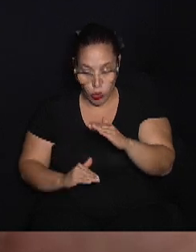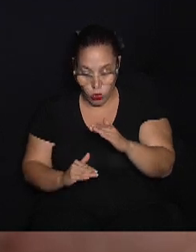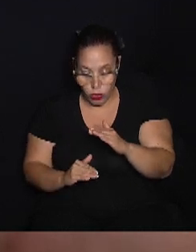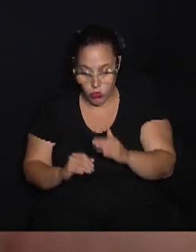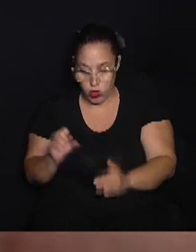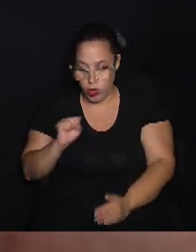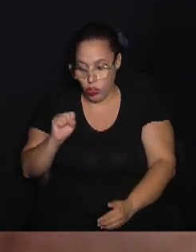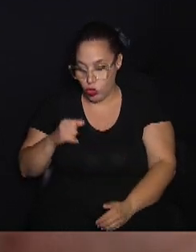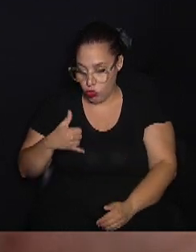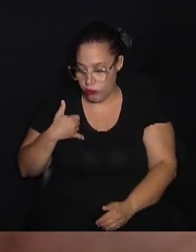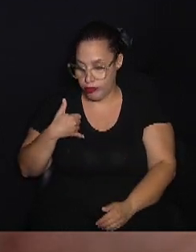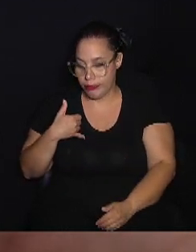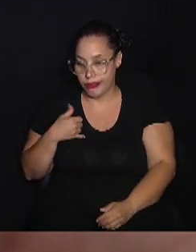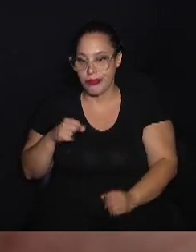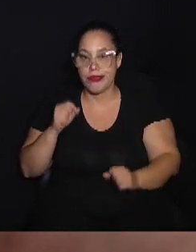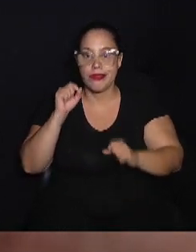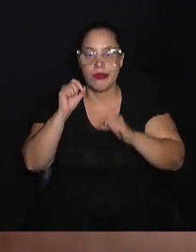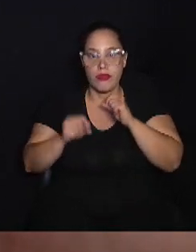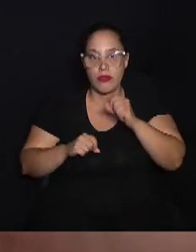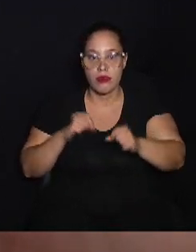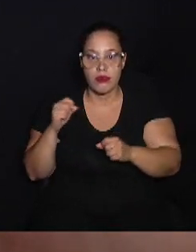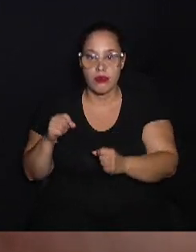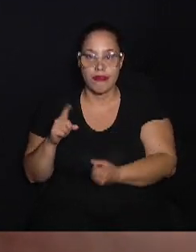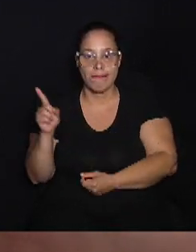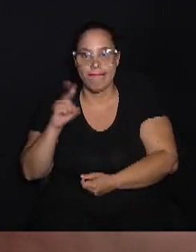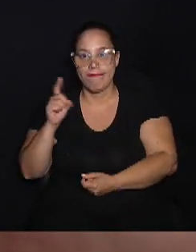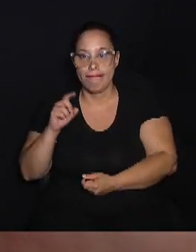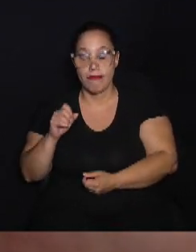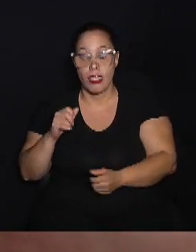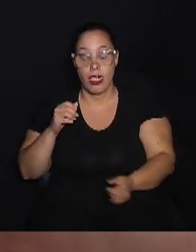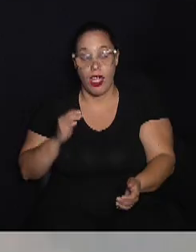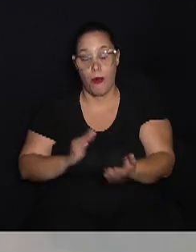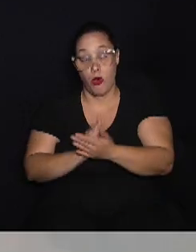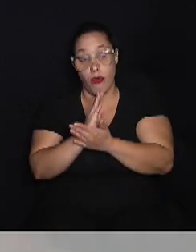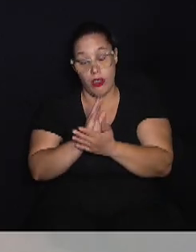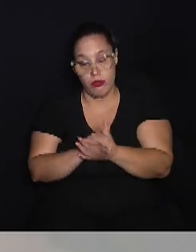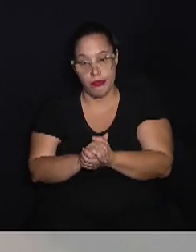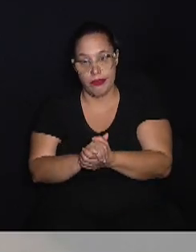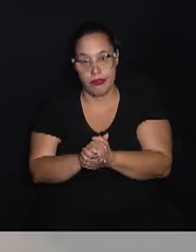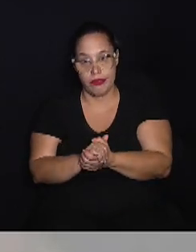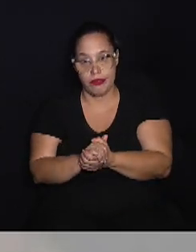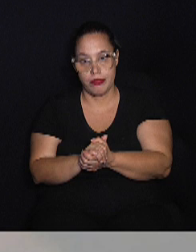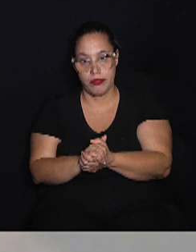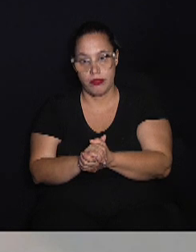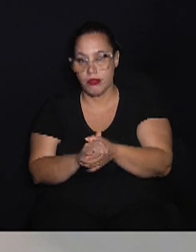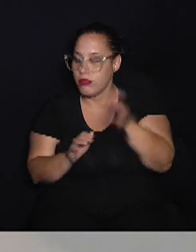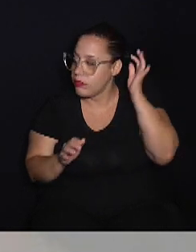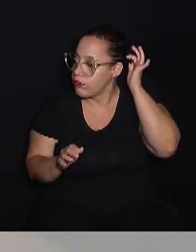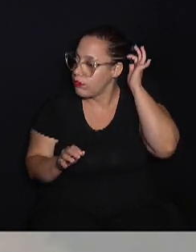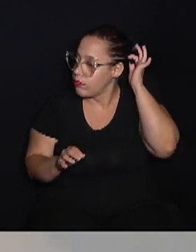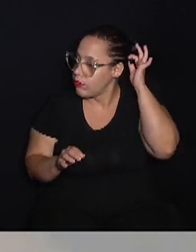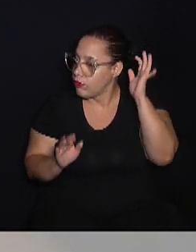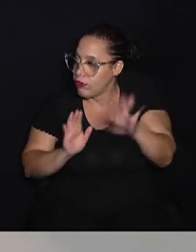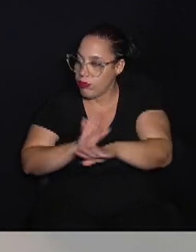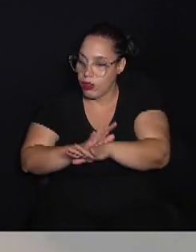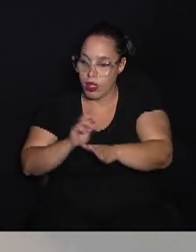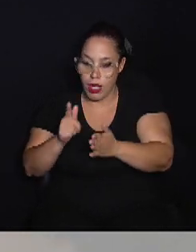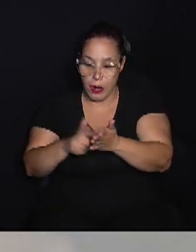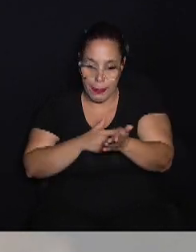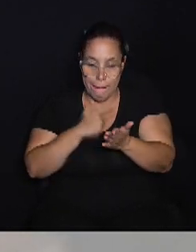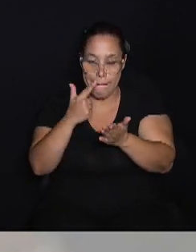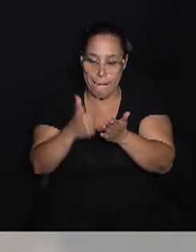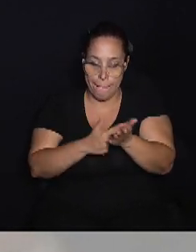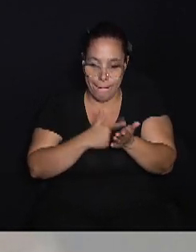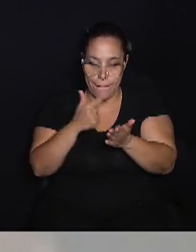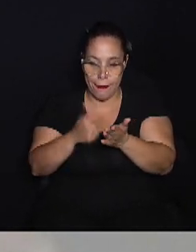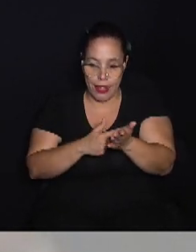8 anos onde o desodorante ainda não está aprovado nós temos substâncias que ajudam na limpeza na